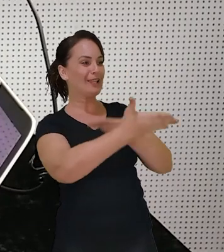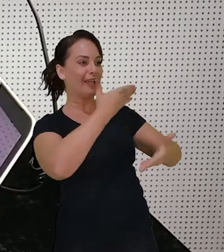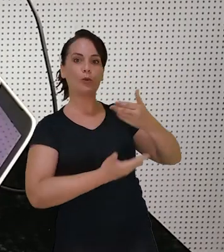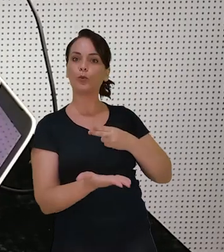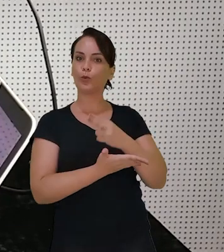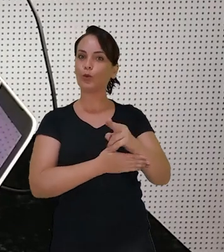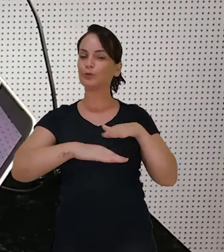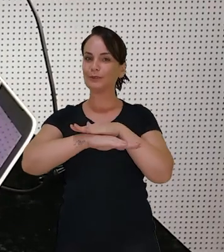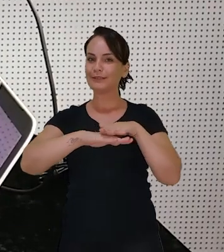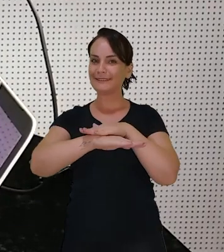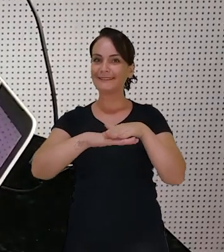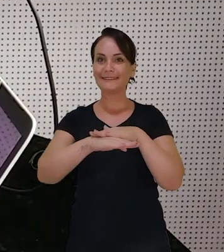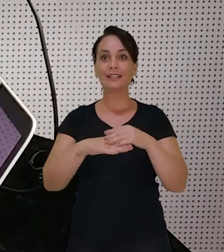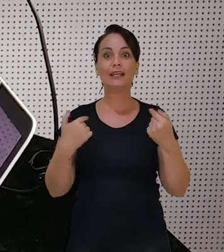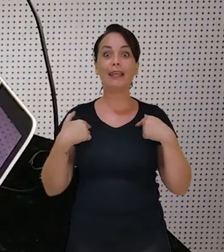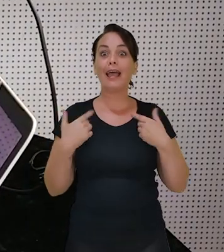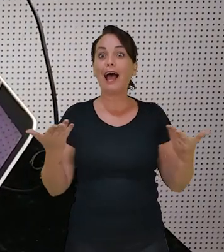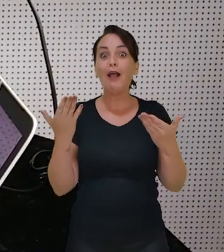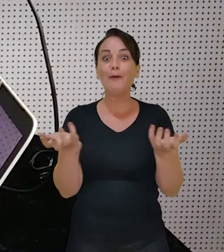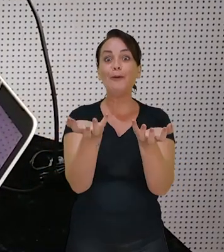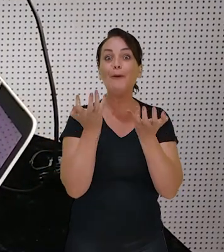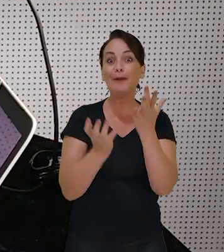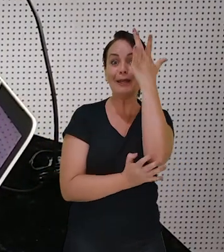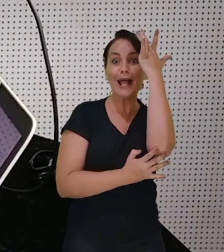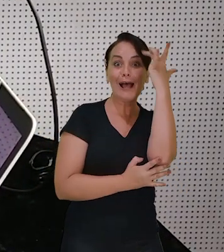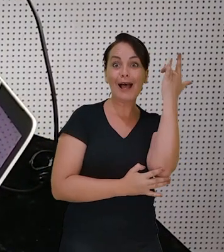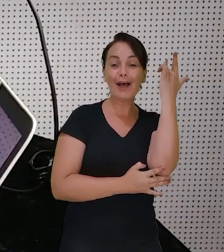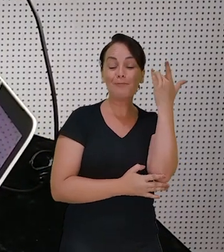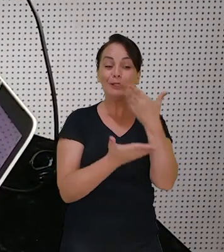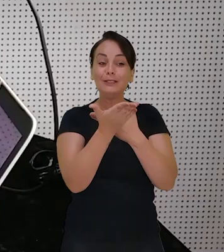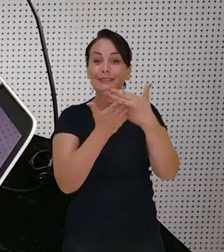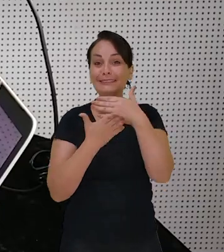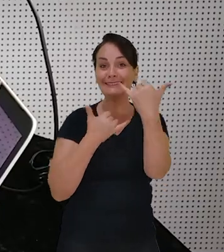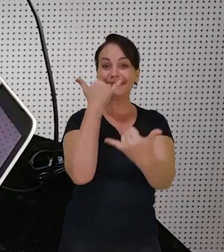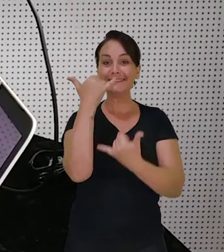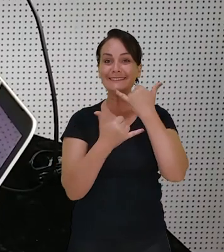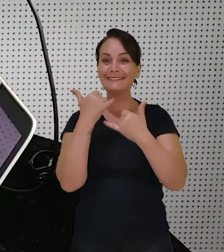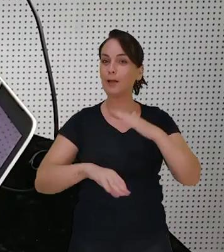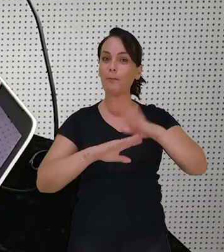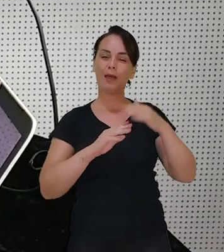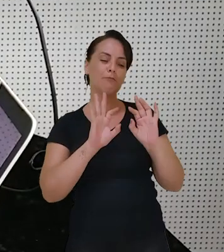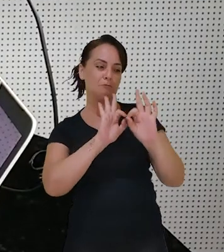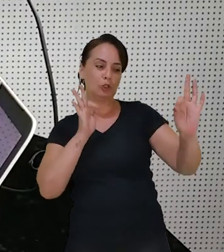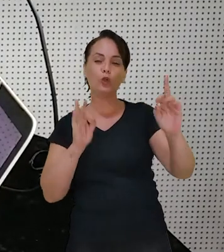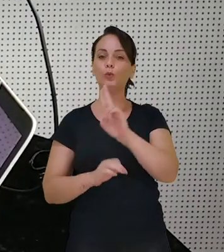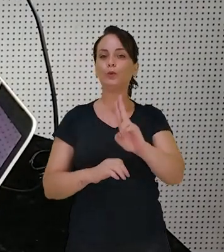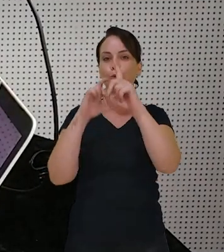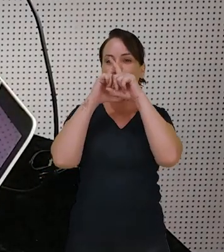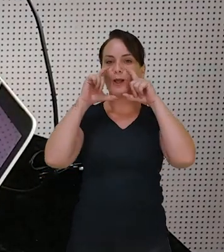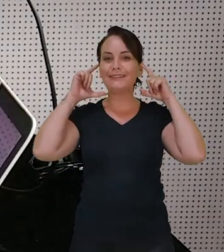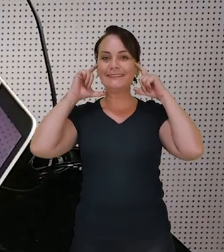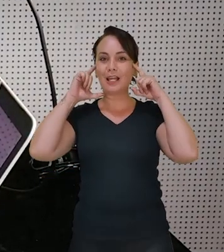conversar por ali. Não vejo a hora de chegar amanhã para brincarmos mais. mesmo de longe e de máscaras, foi